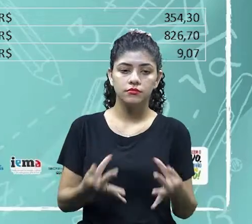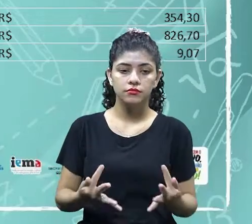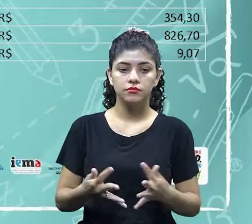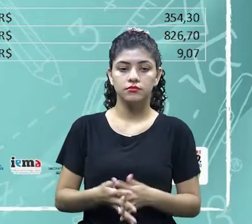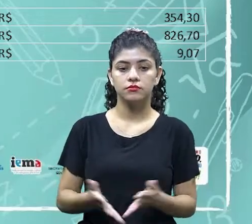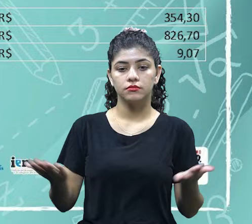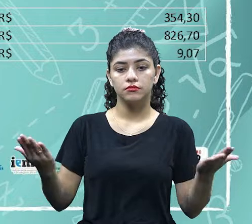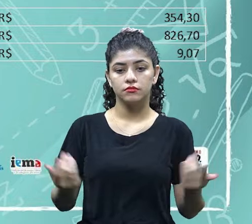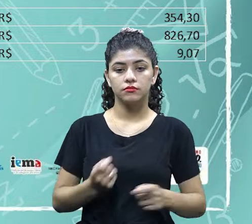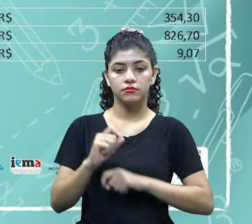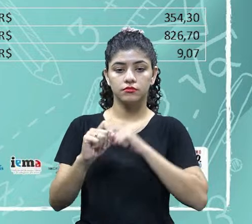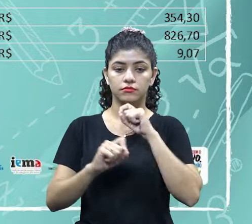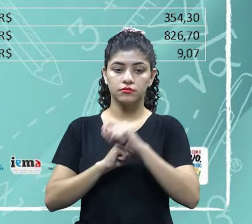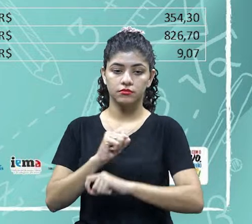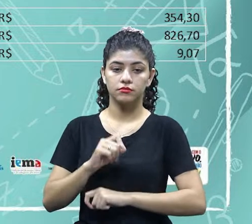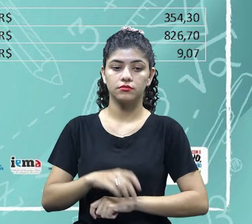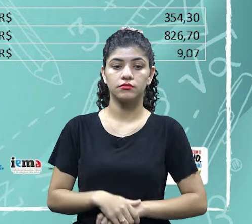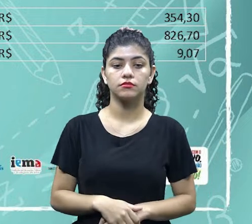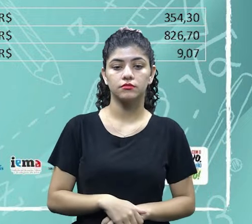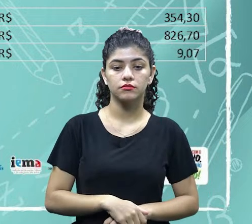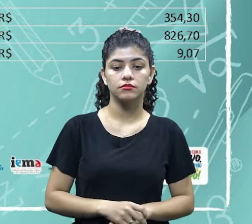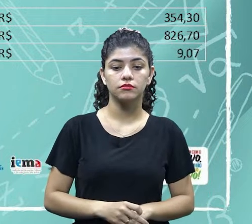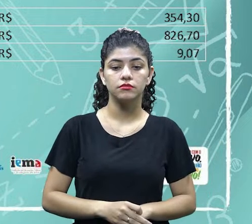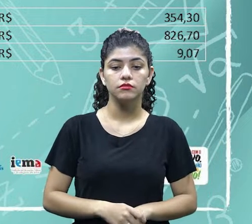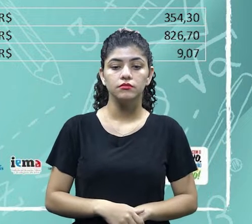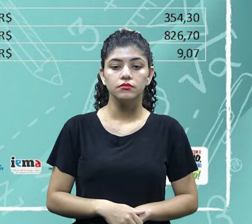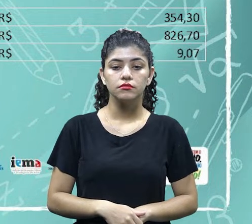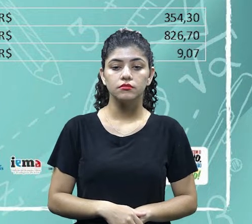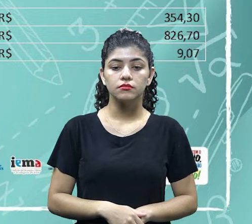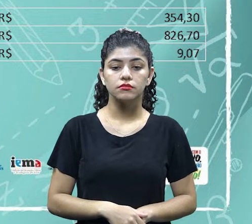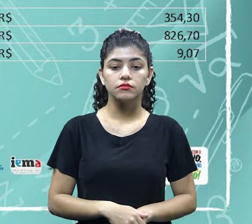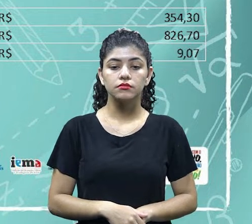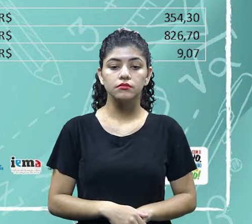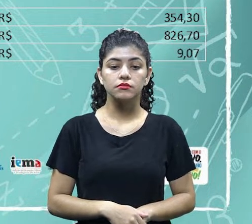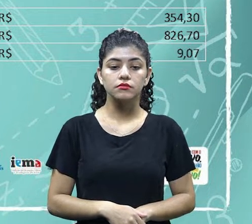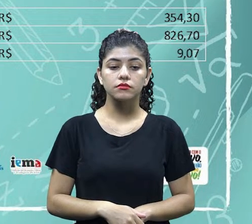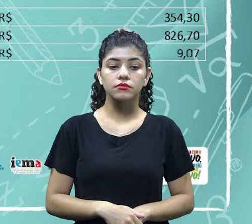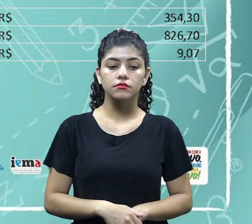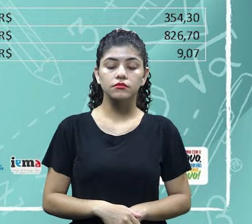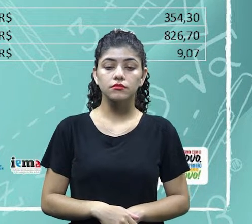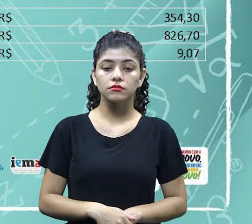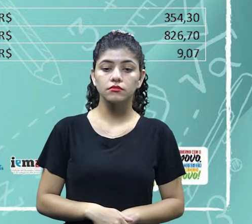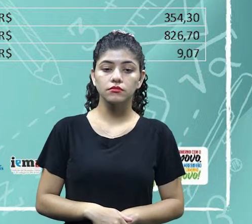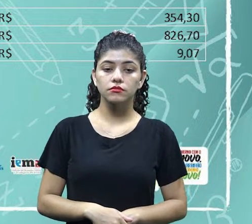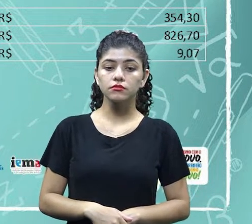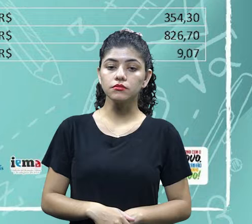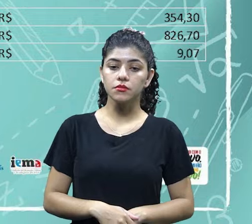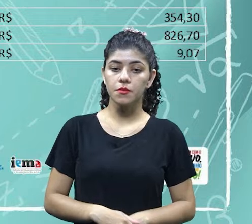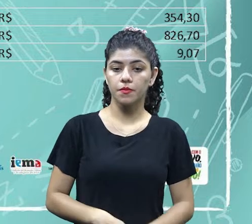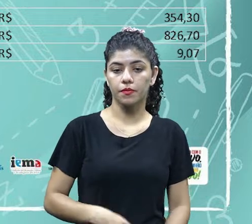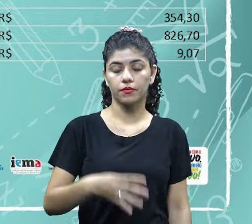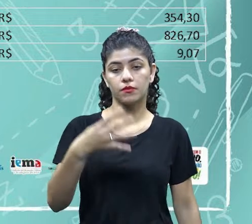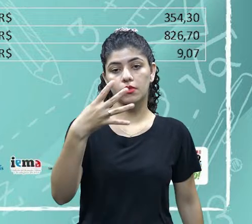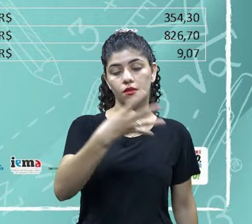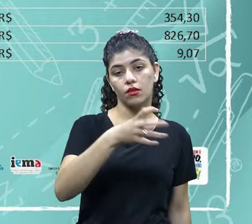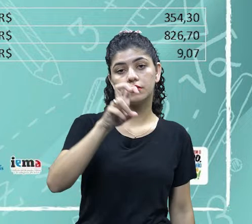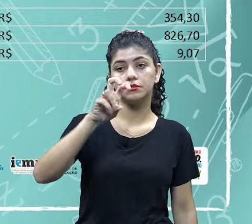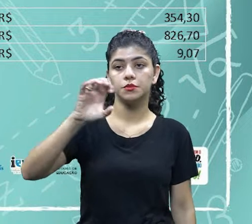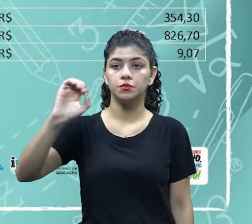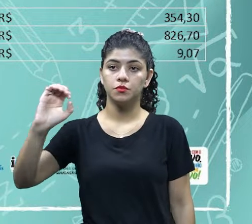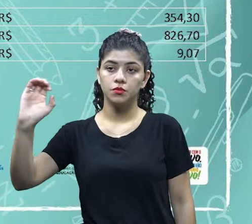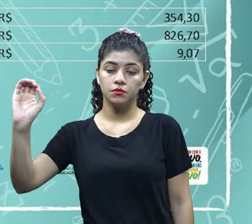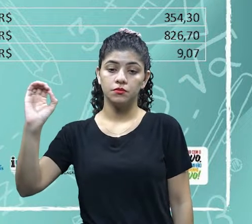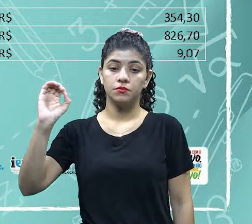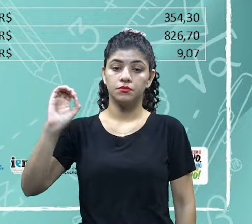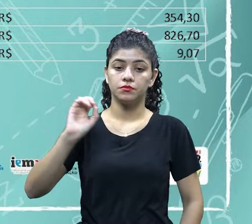de custo. Então, nesse sentido, fazendo essa apuração, nós temos receitas, 4.500.